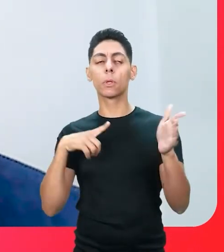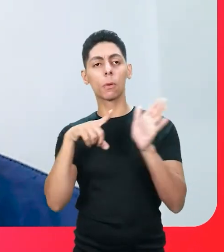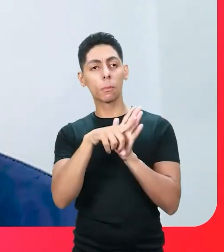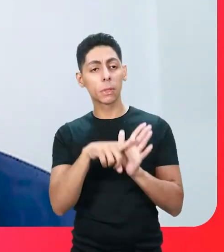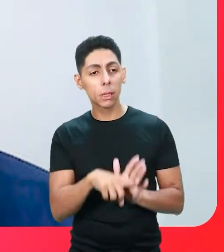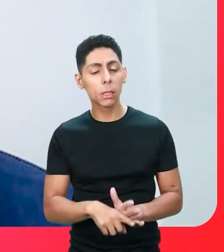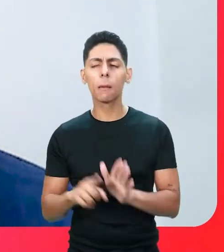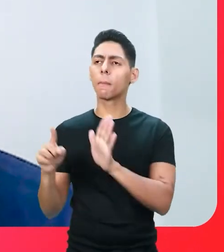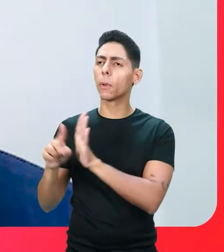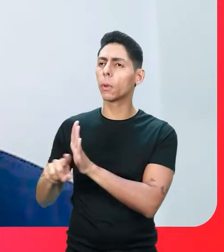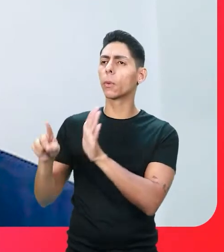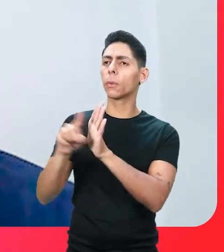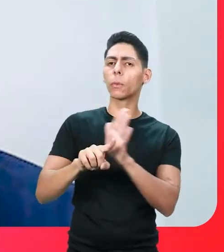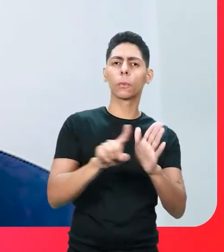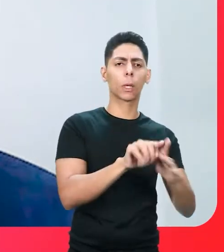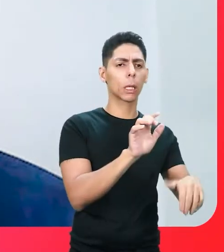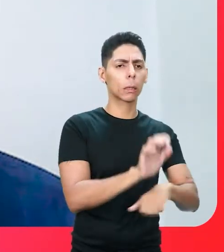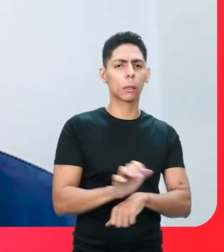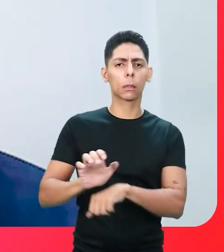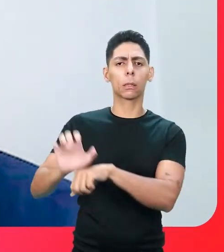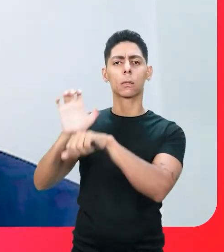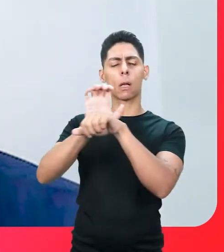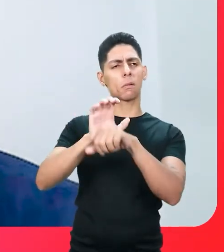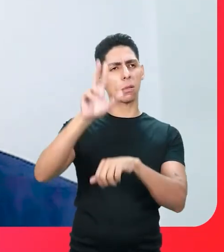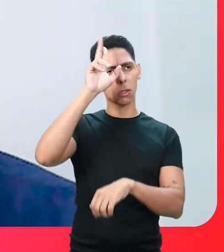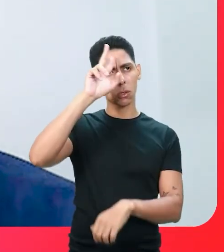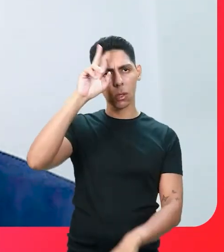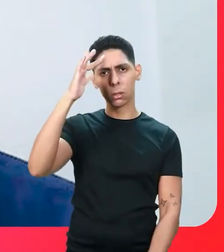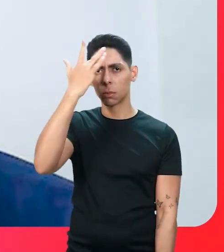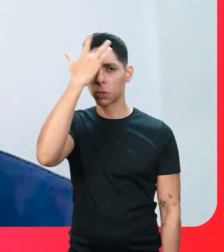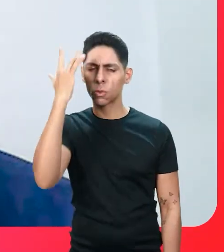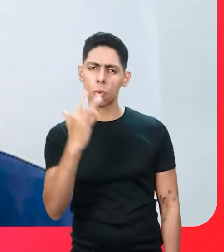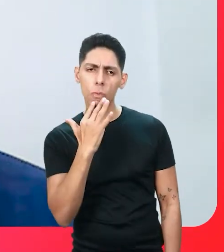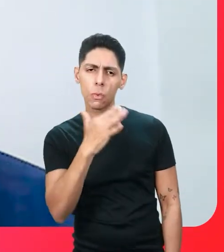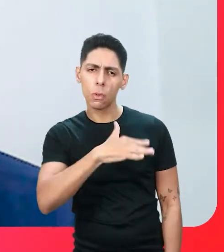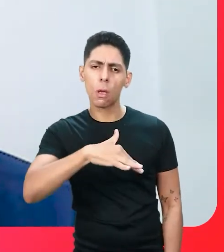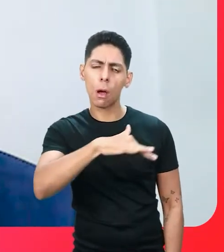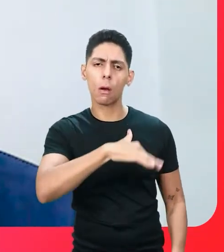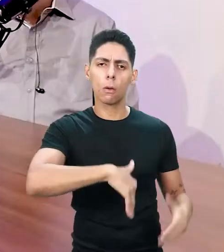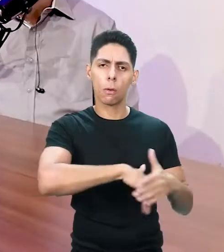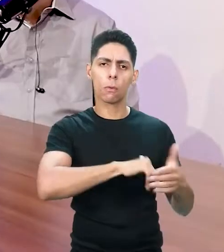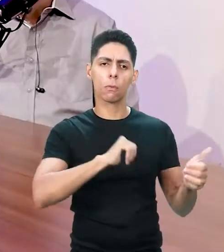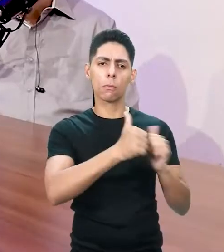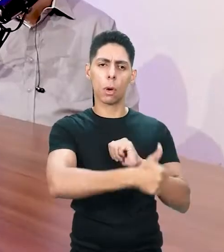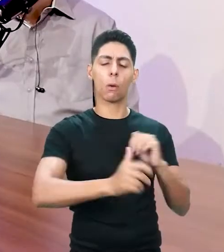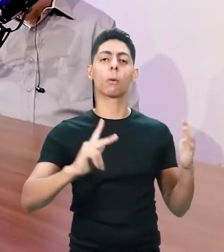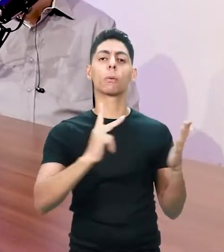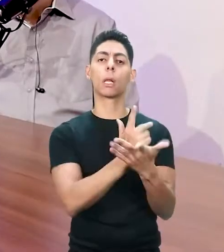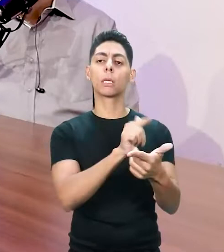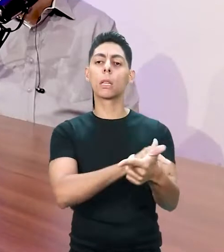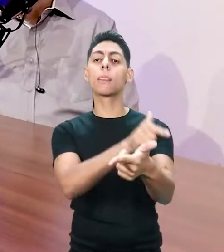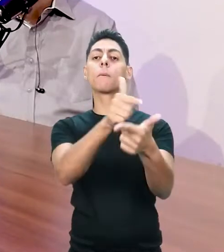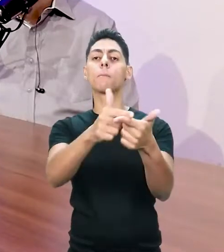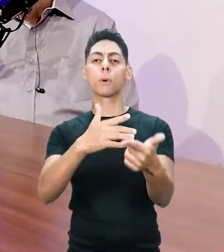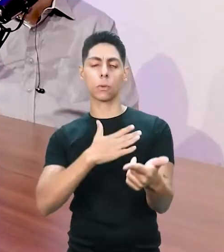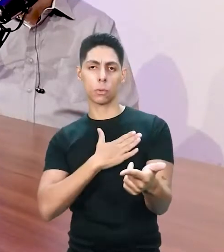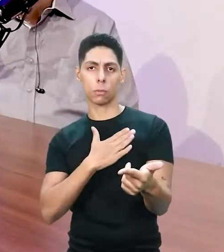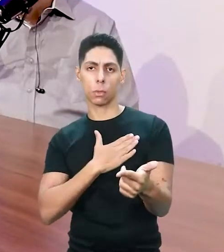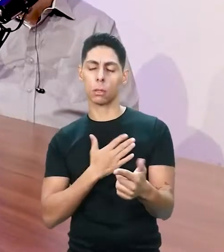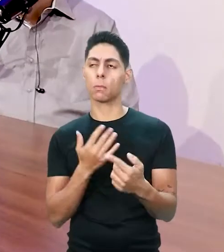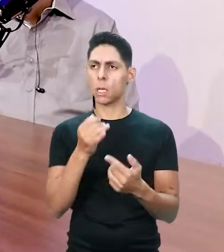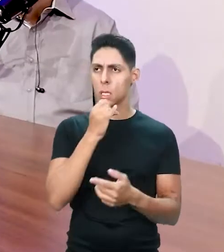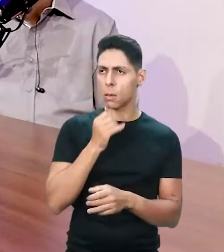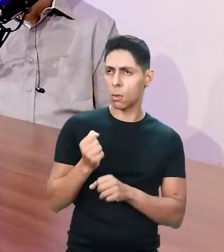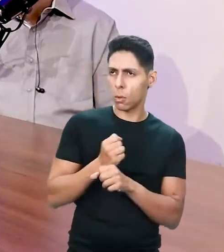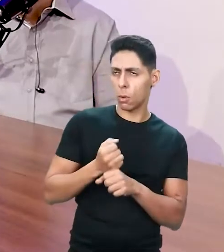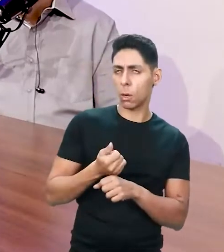tudo que é estado, e as histórias que as pessoas conhecem no futebol vêm depois de mim. Né? E nos anos 90 tinha